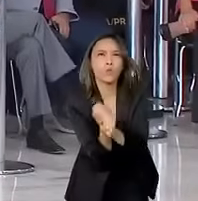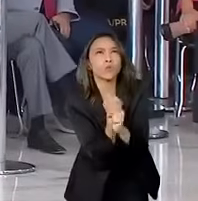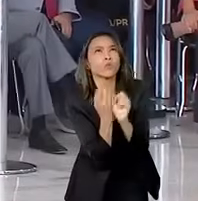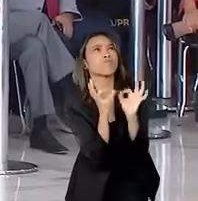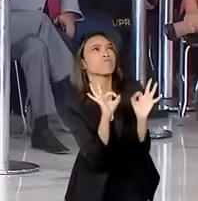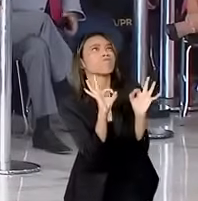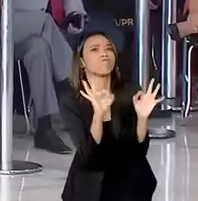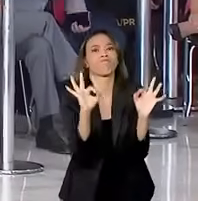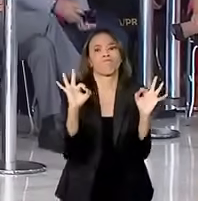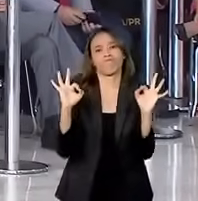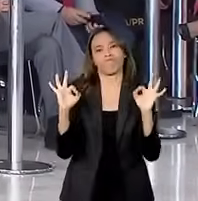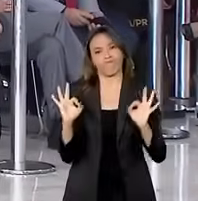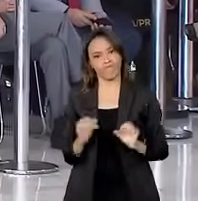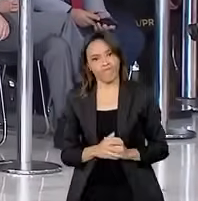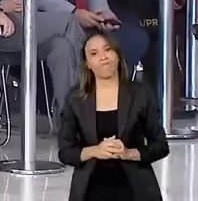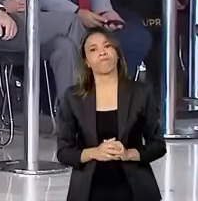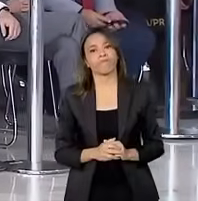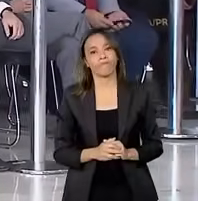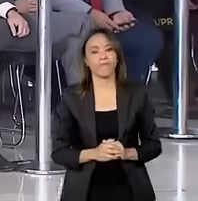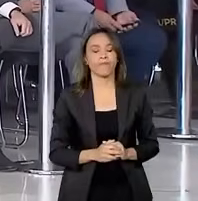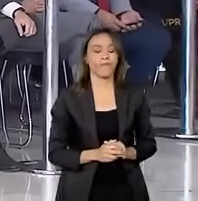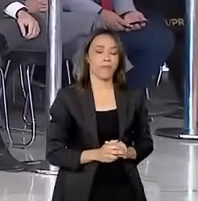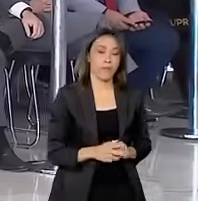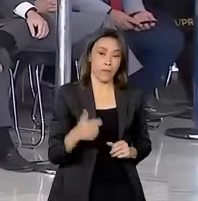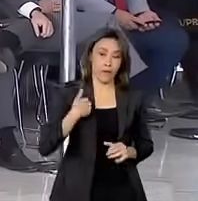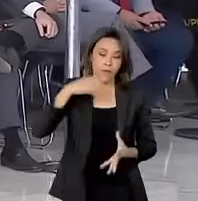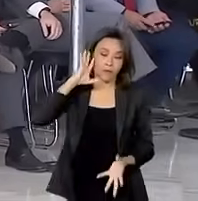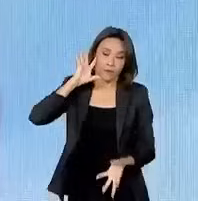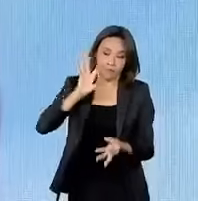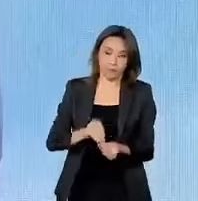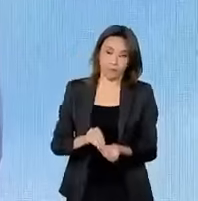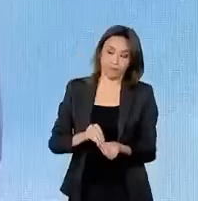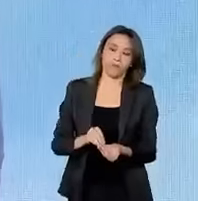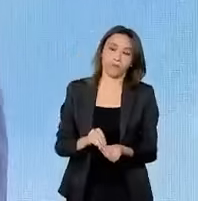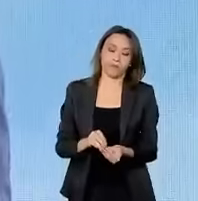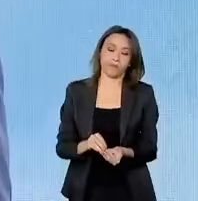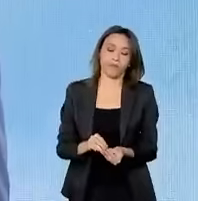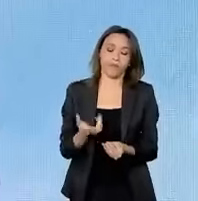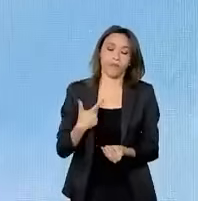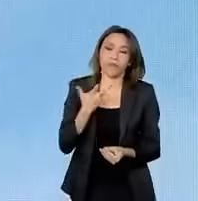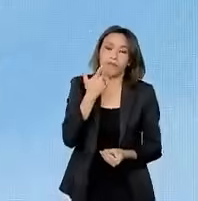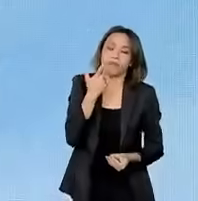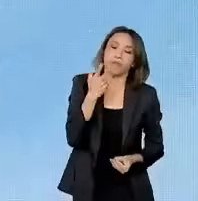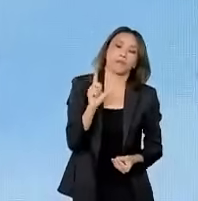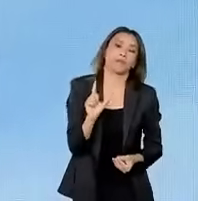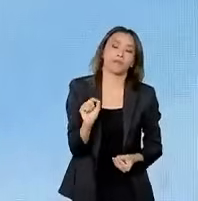Eu quero só concluir dizendo, presidente, que